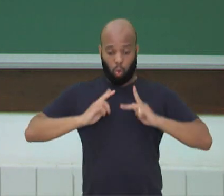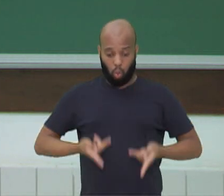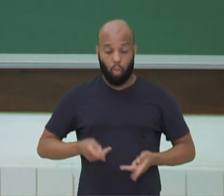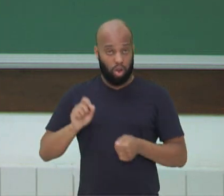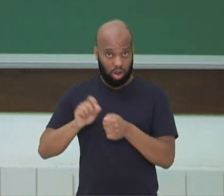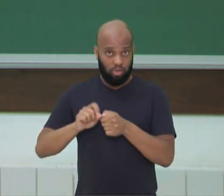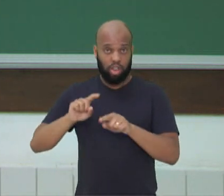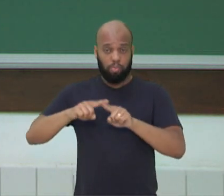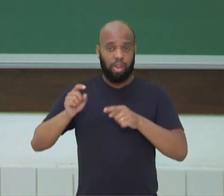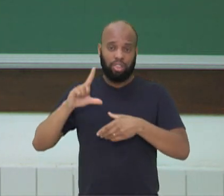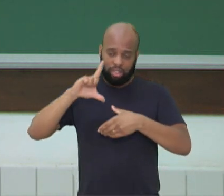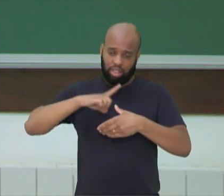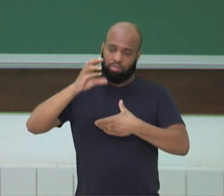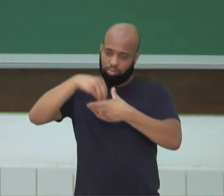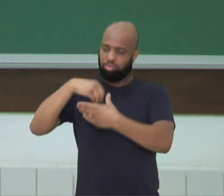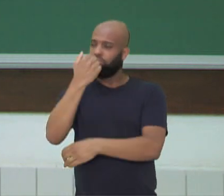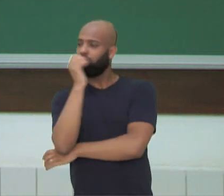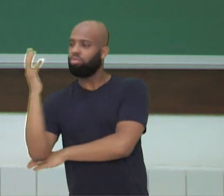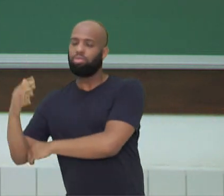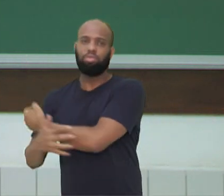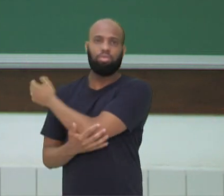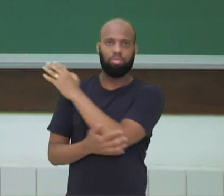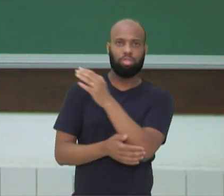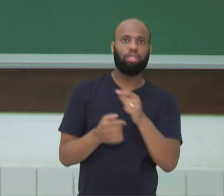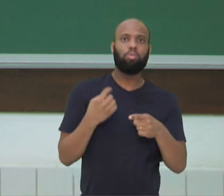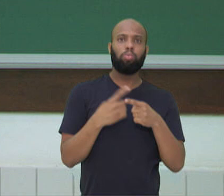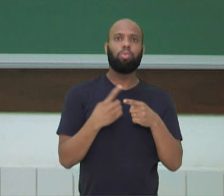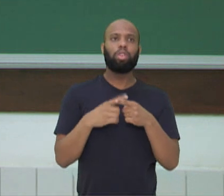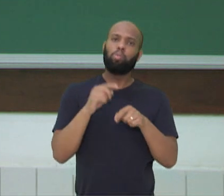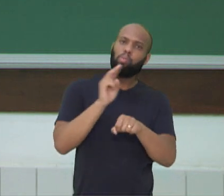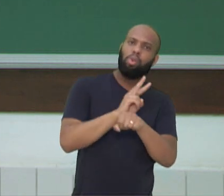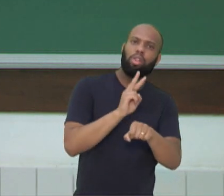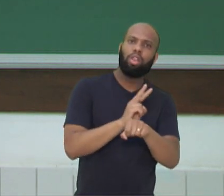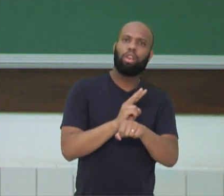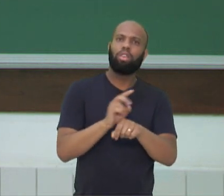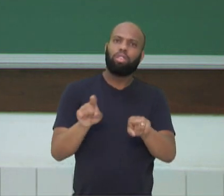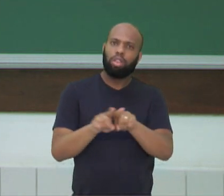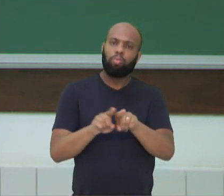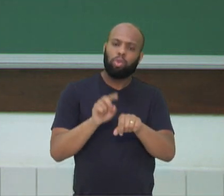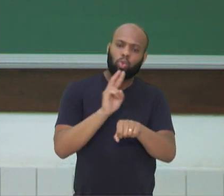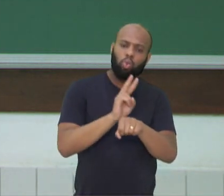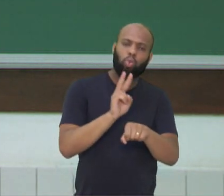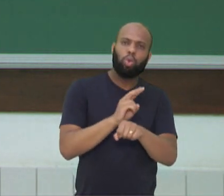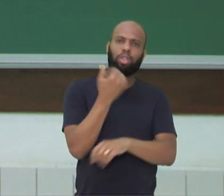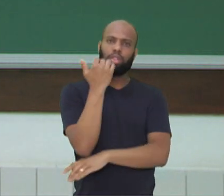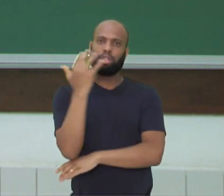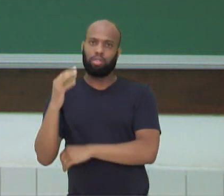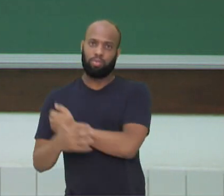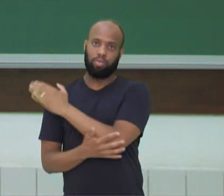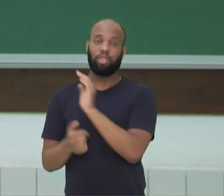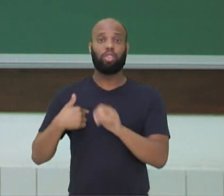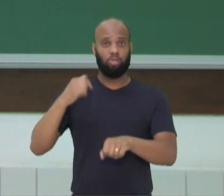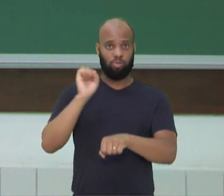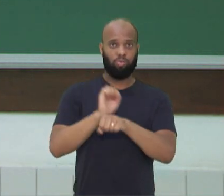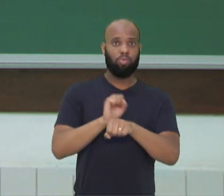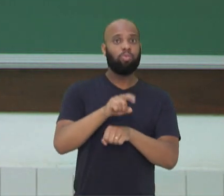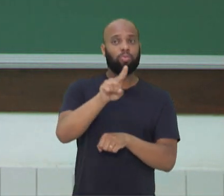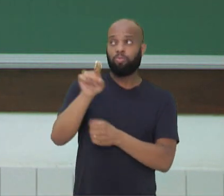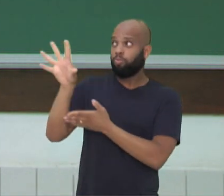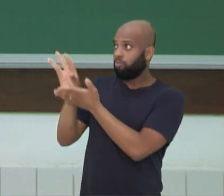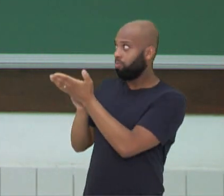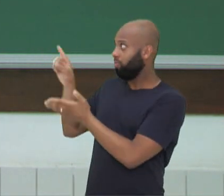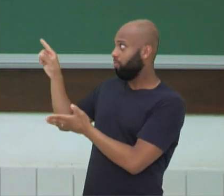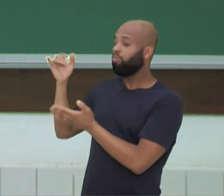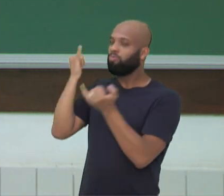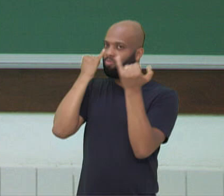são da natureza? A gente está protegendo, conservando a natureza. Então eu vou dar um tempinho para vocês, para